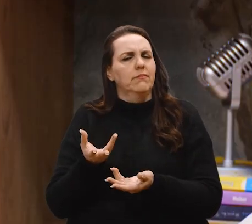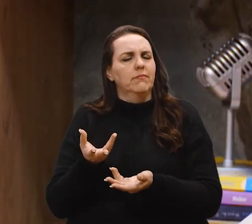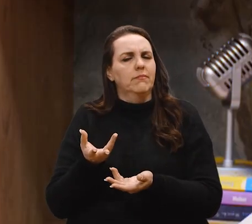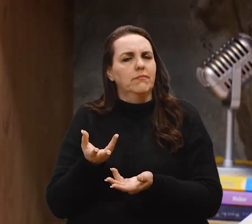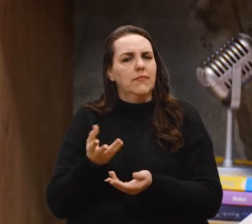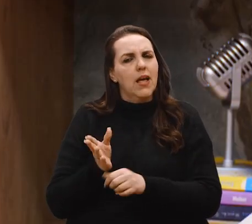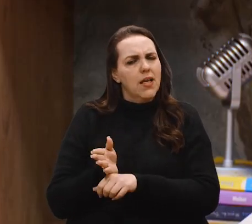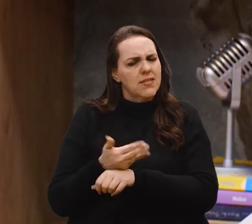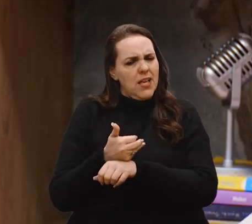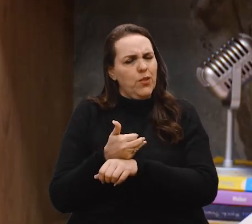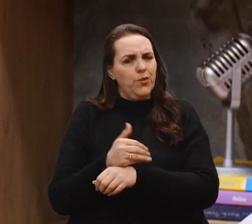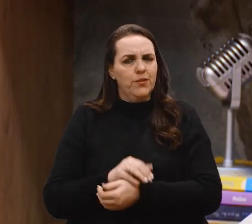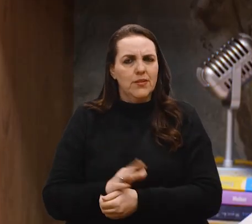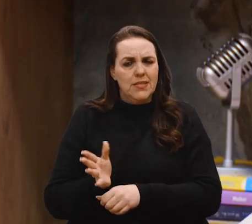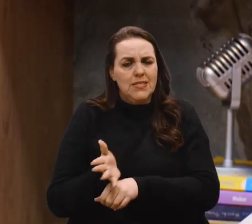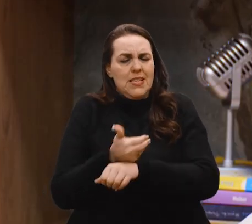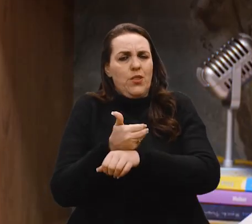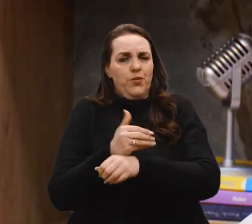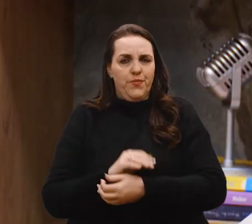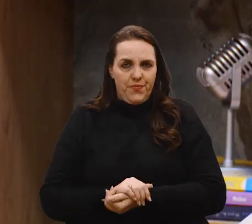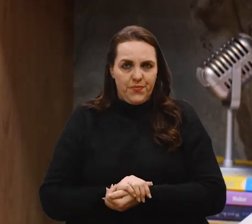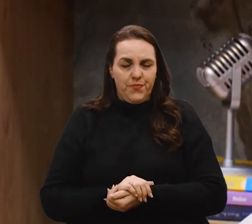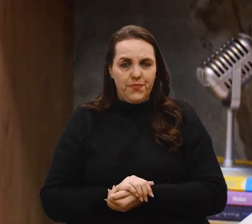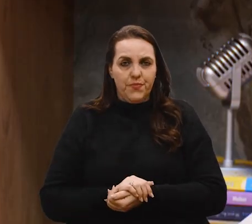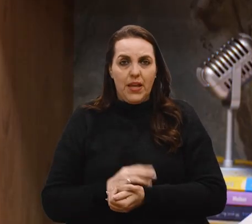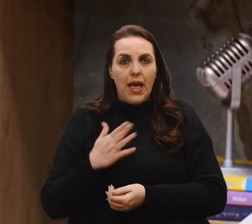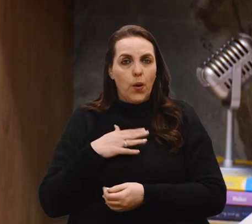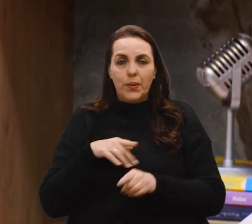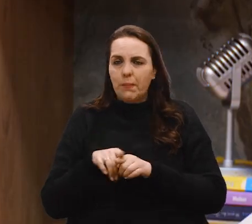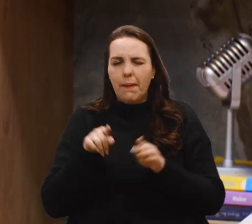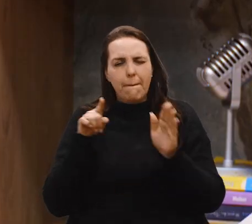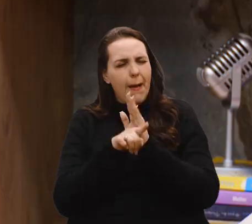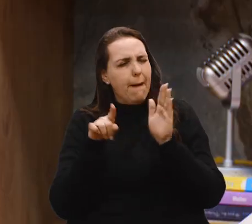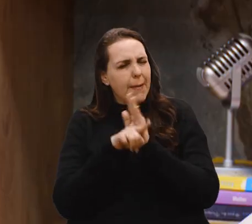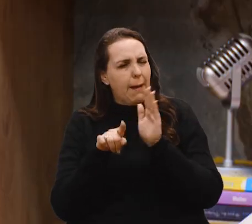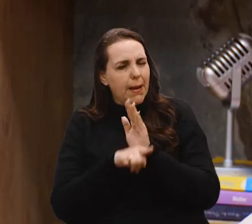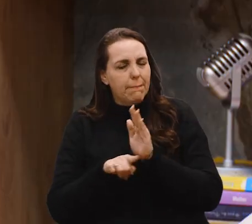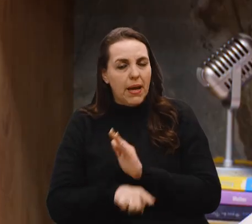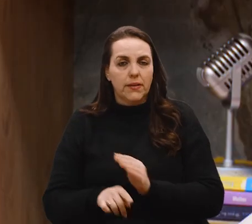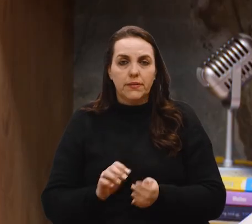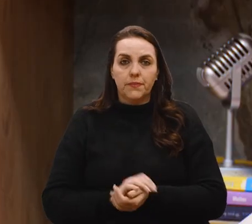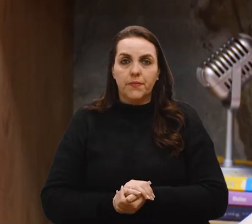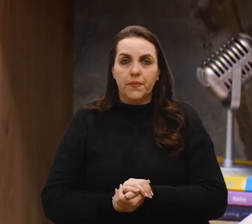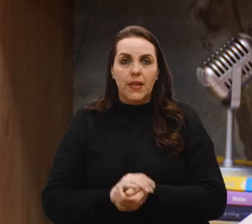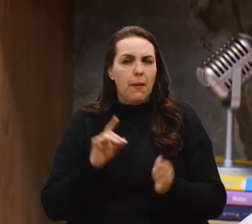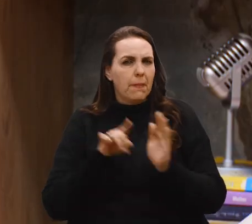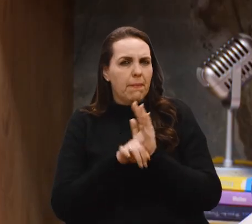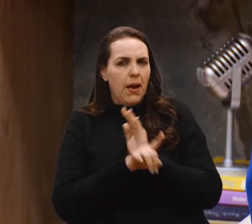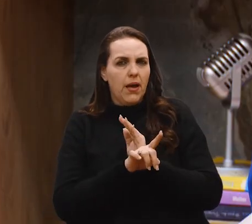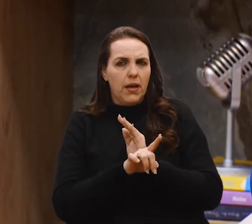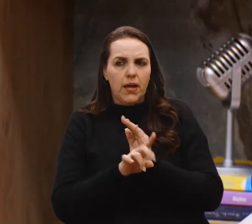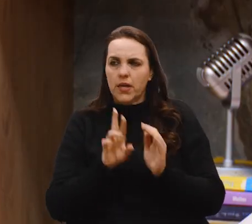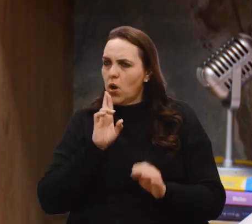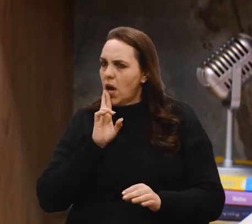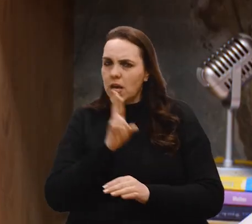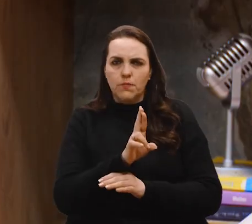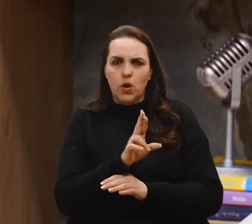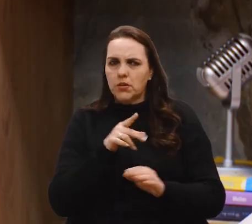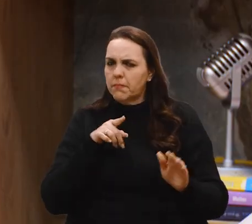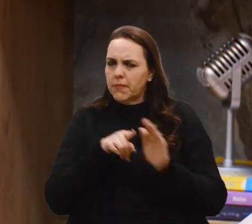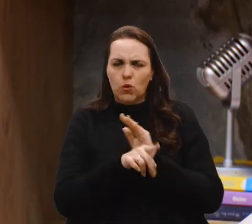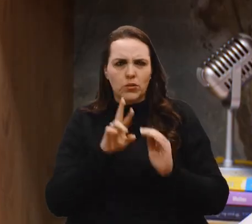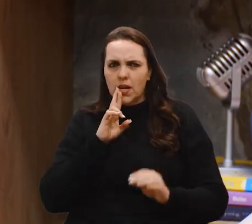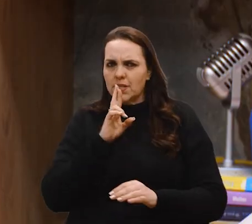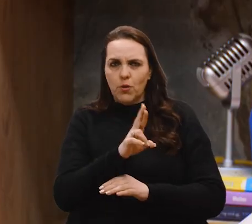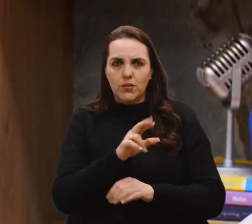tá cedo pra isso. Outra coisa, eu questionava muito. E depois que eu questionava, eu respondia. Porque isso era uma mania minha. Isso.